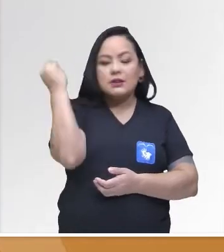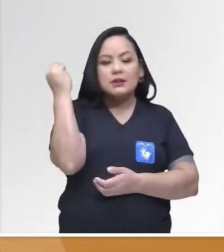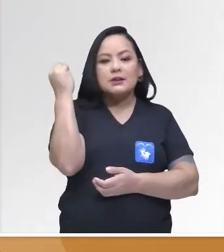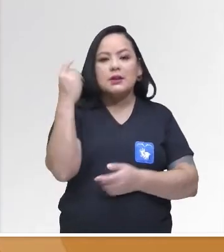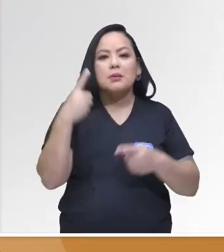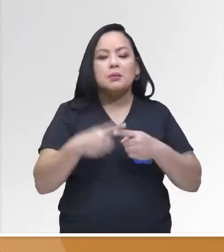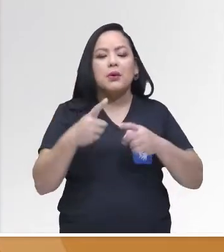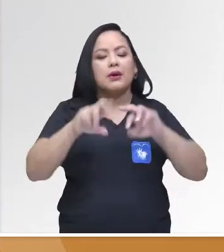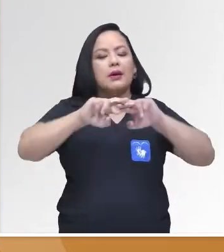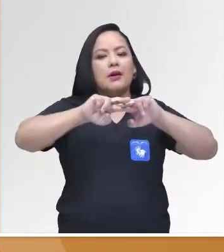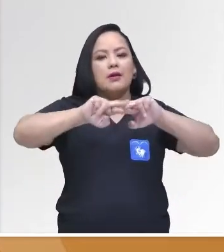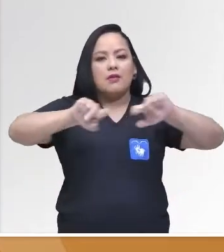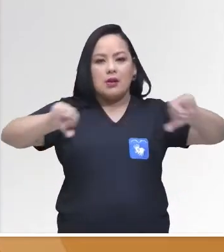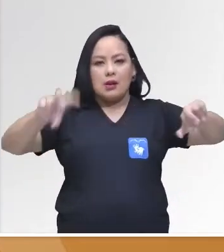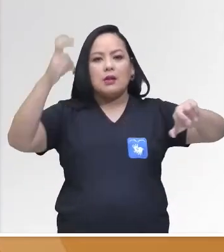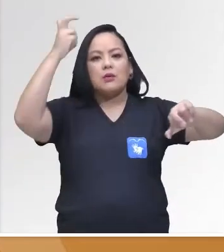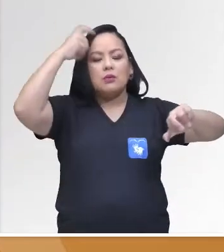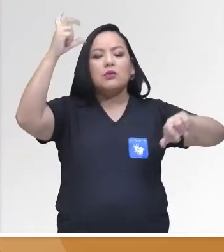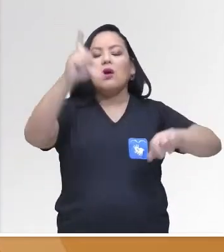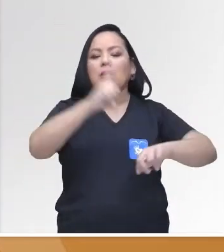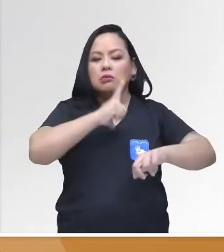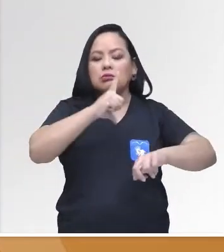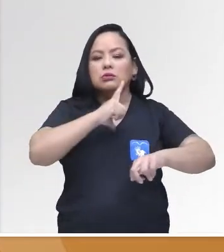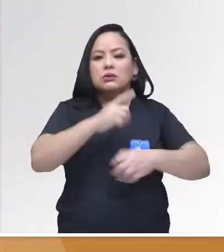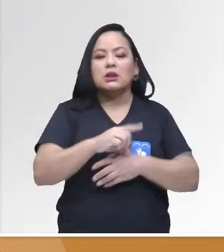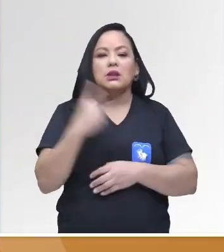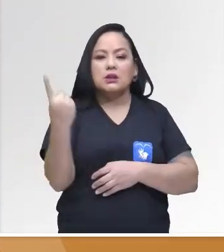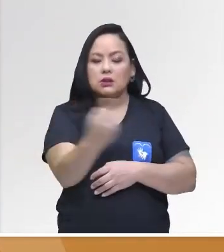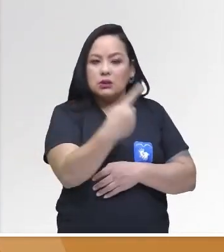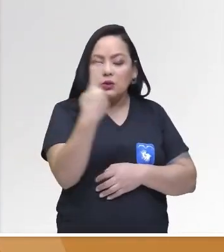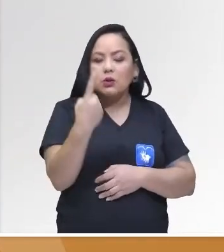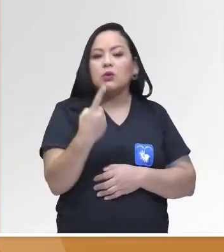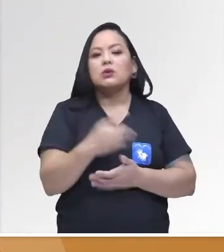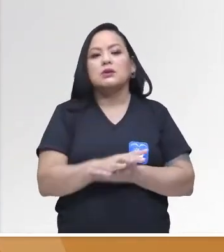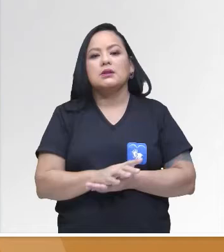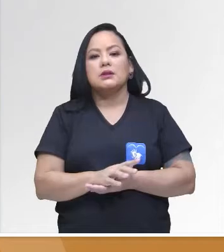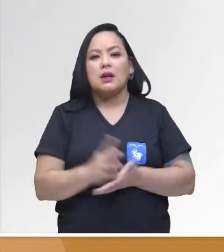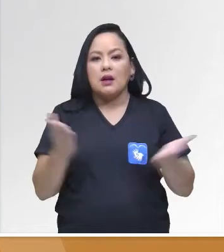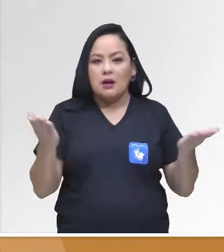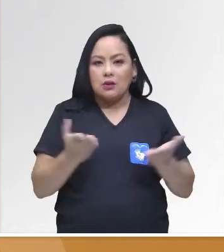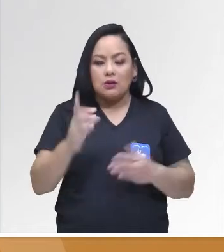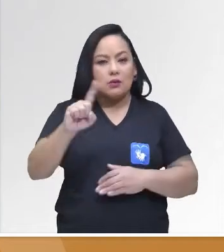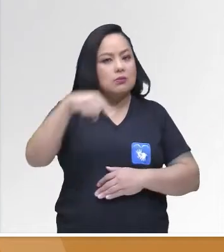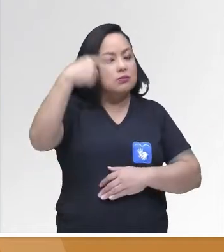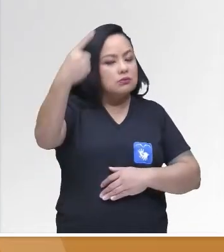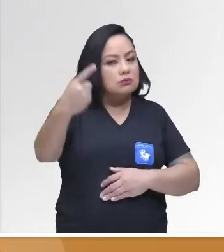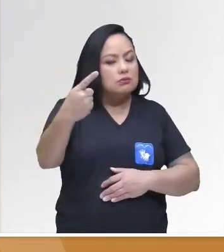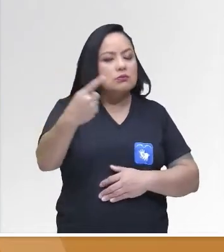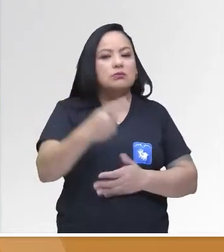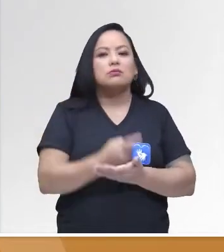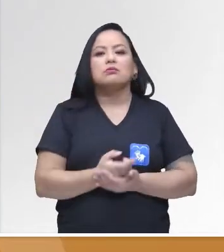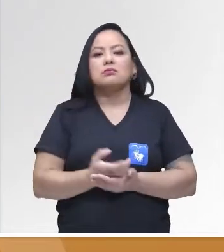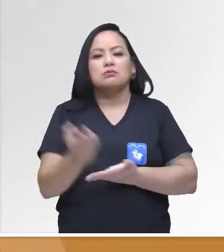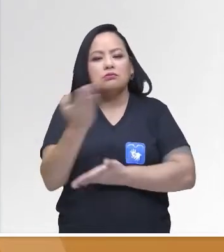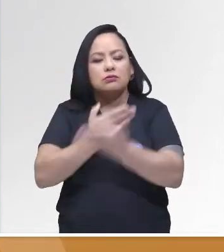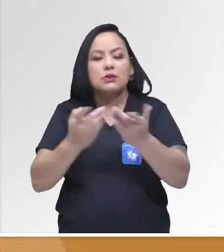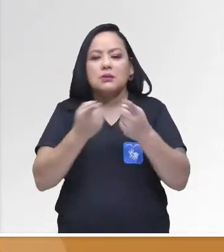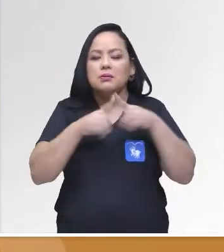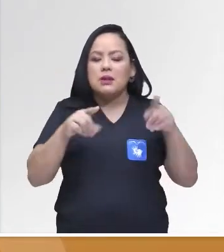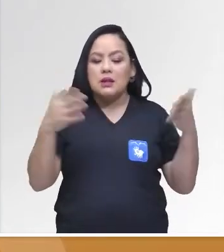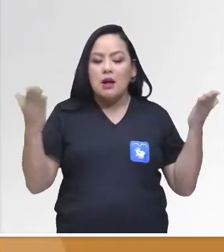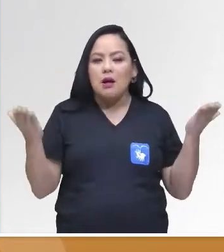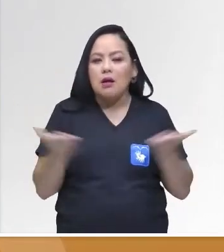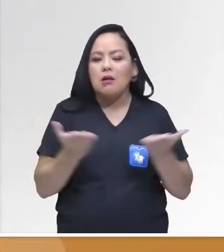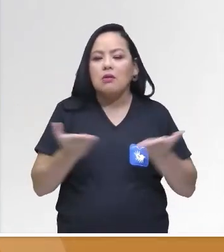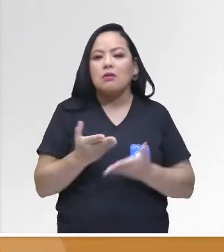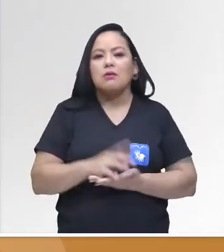a diversidade cultural ela existe e nós trataremos sobre isso em uma próxima aula, mas agora eu